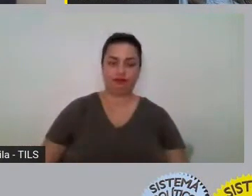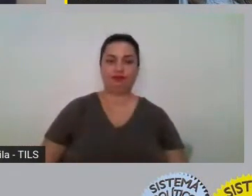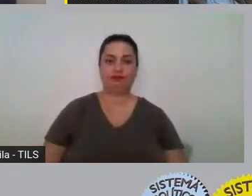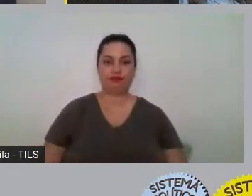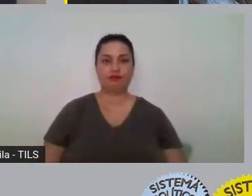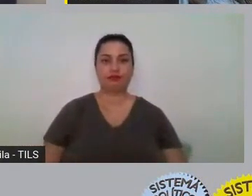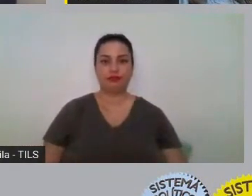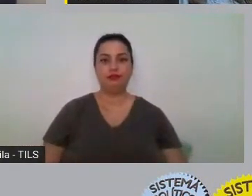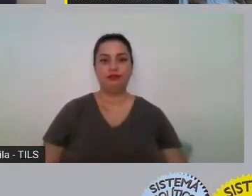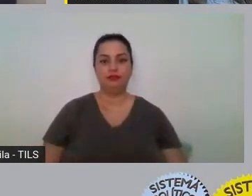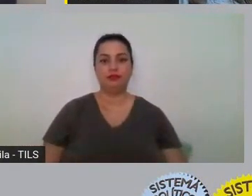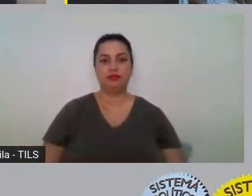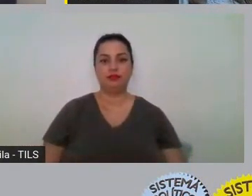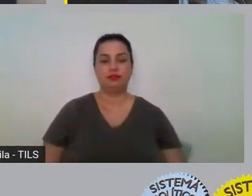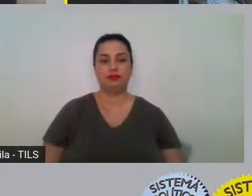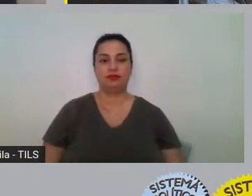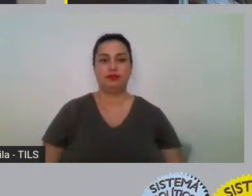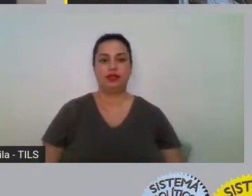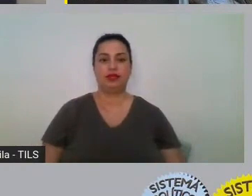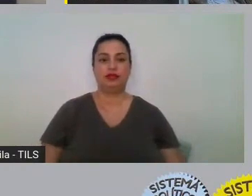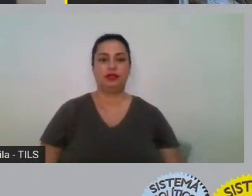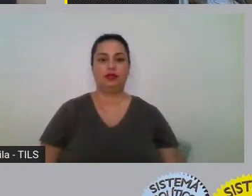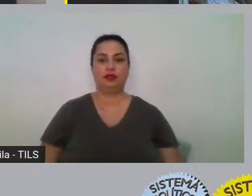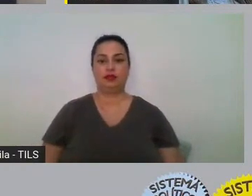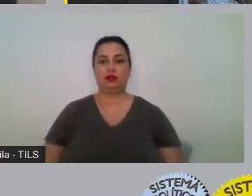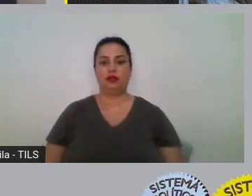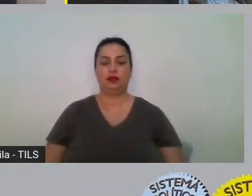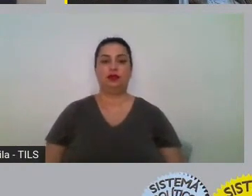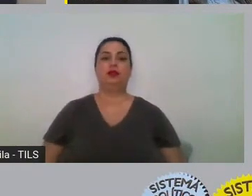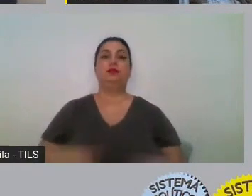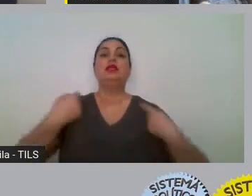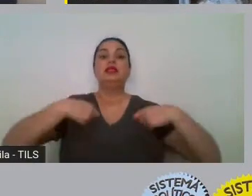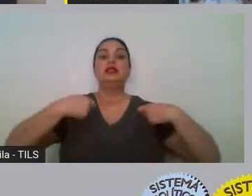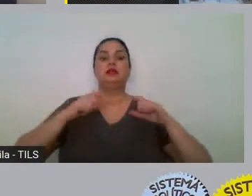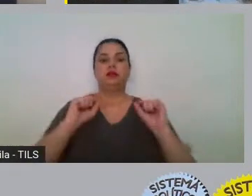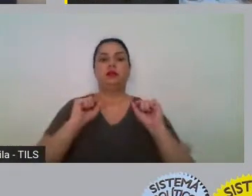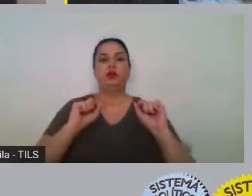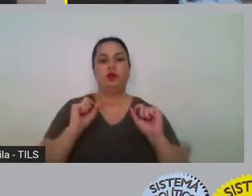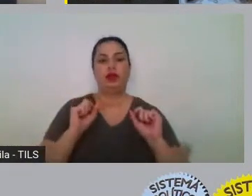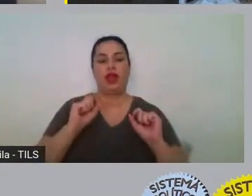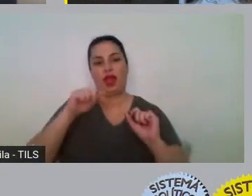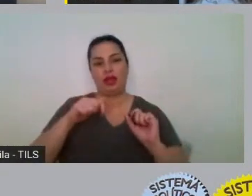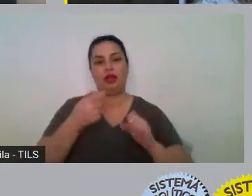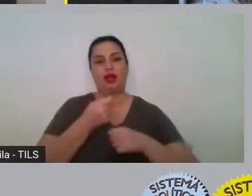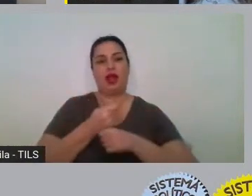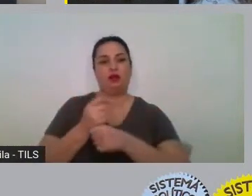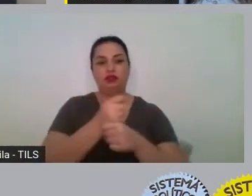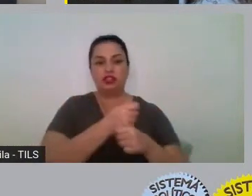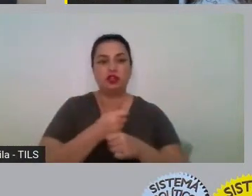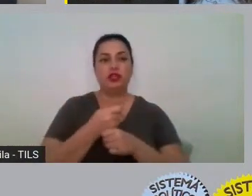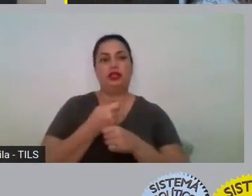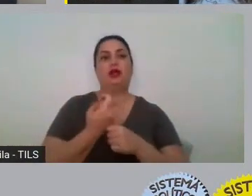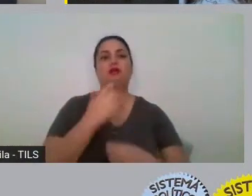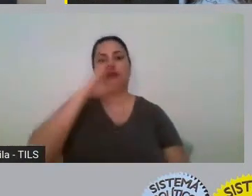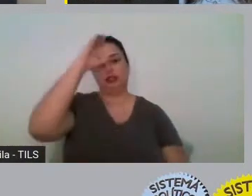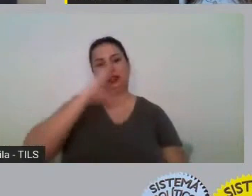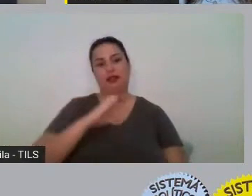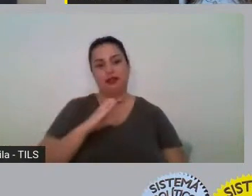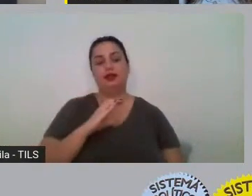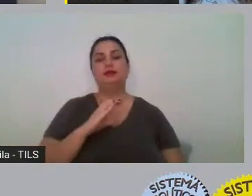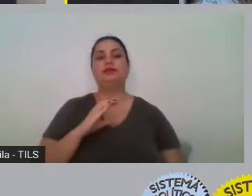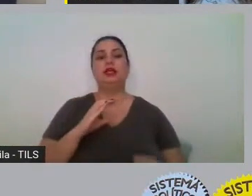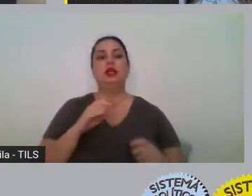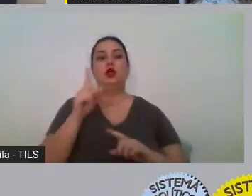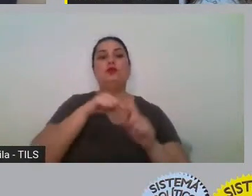culpados. Temos que fortalecer em cada núcleo da auditoria para fazer essas auditorias cidadãs de forma a revelar como as oligarquias